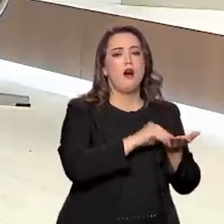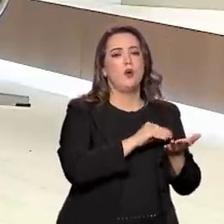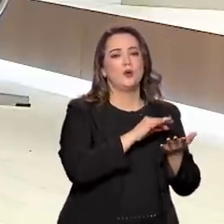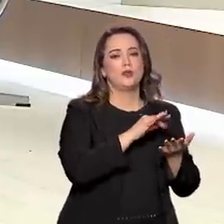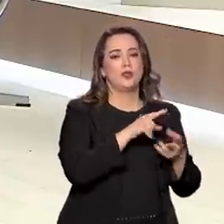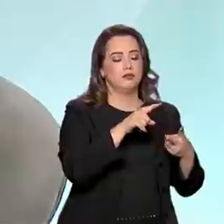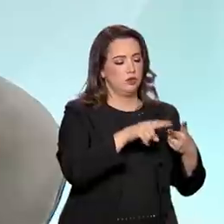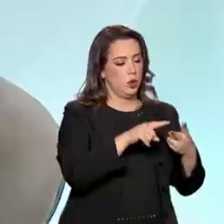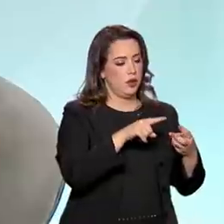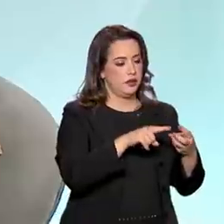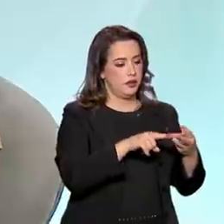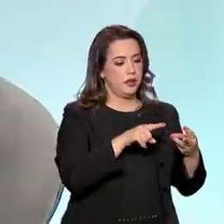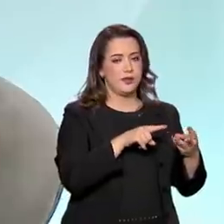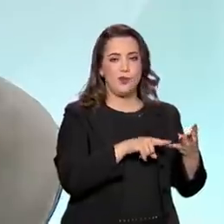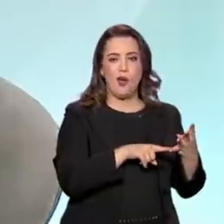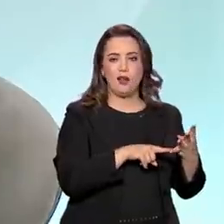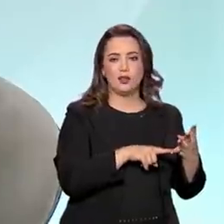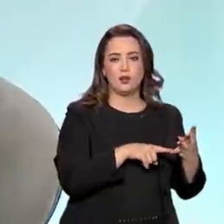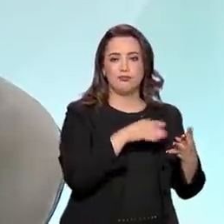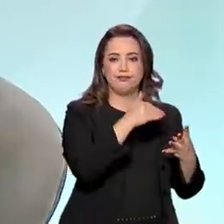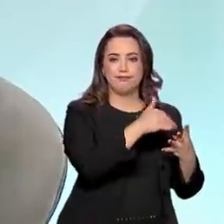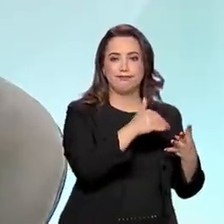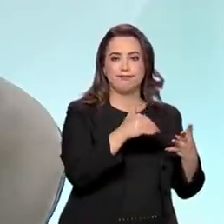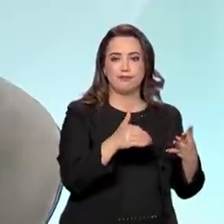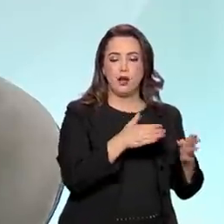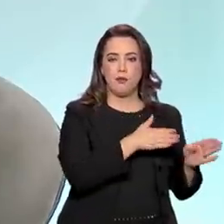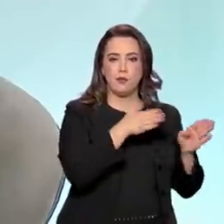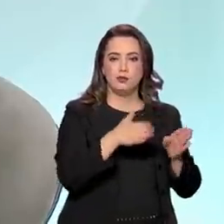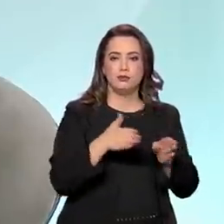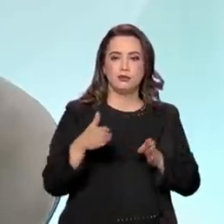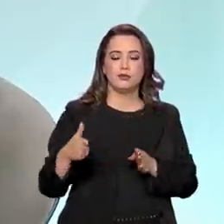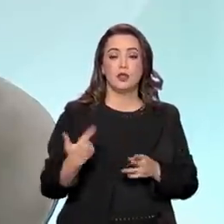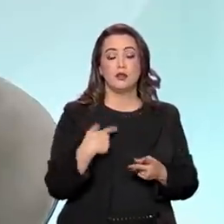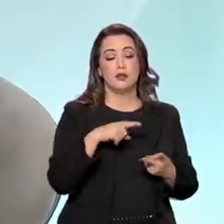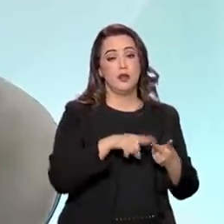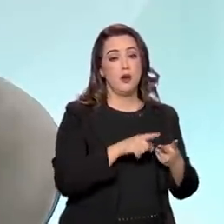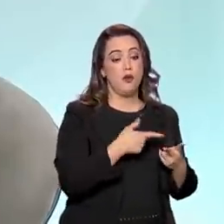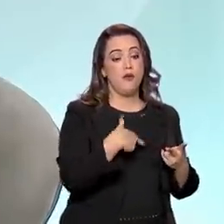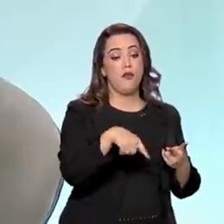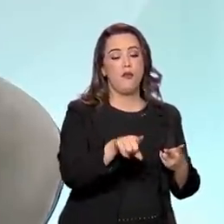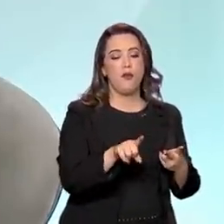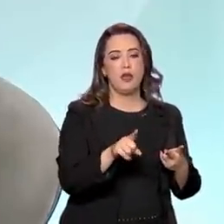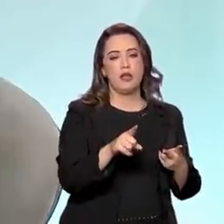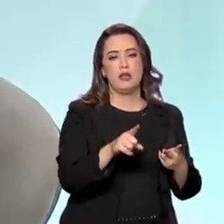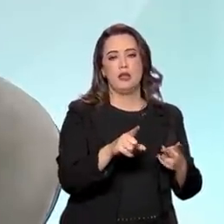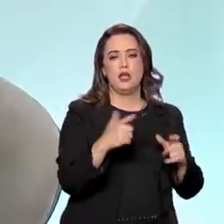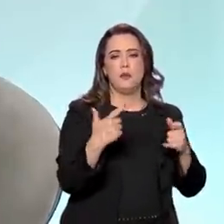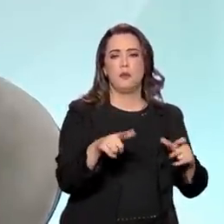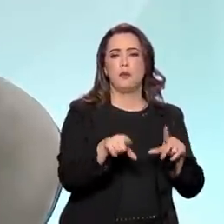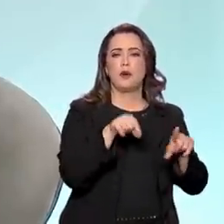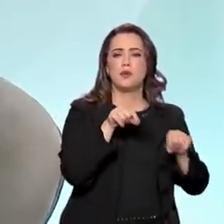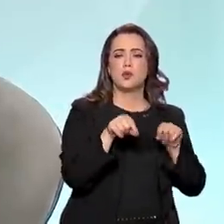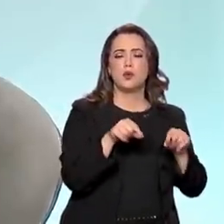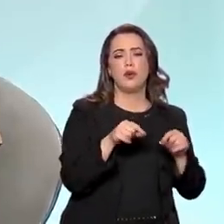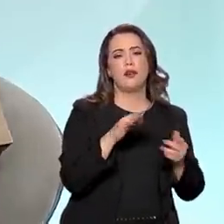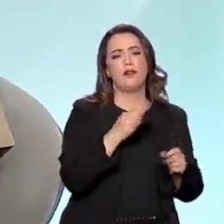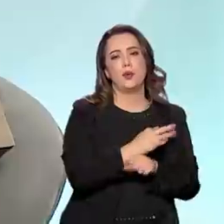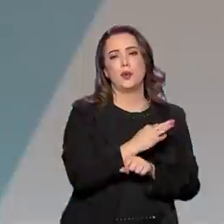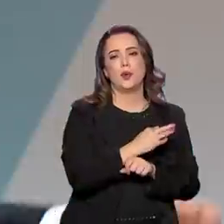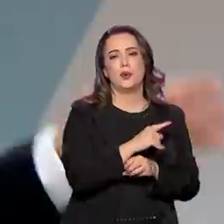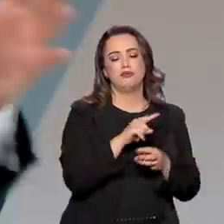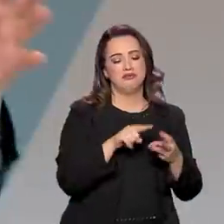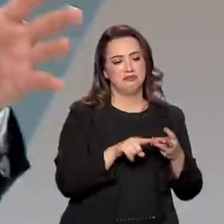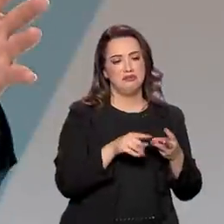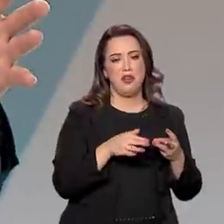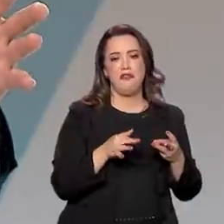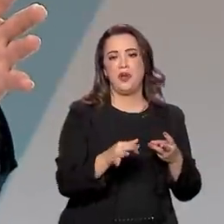então ele foi a série estou foi para o dizendo para ir para uma seleção e ele não compareceu ele também fica irregular